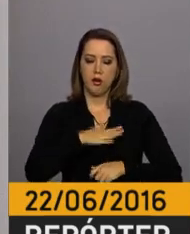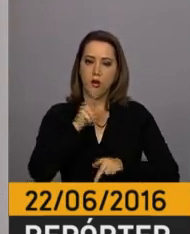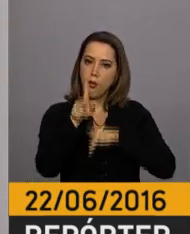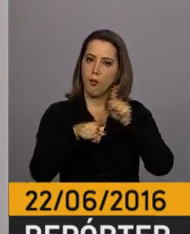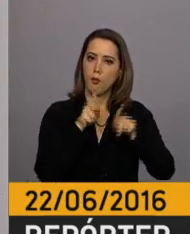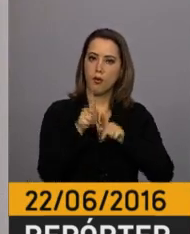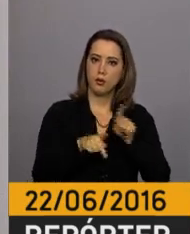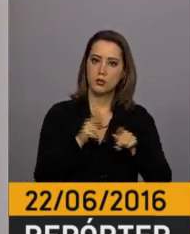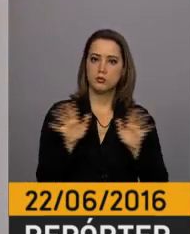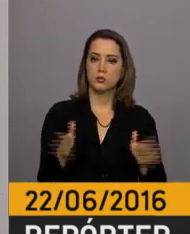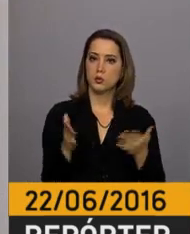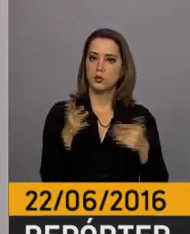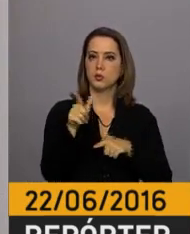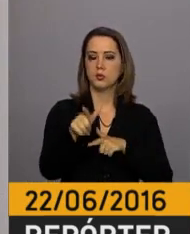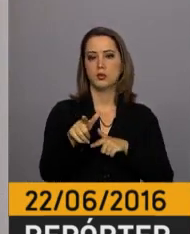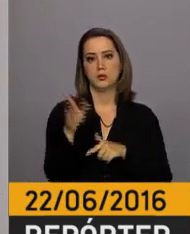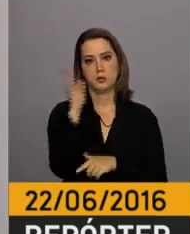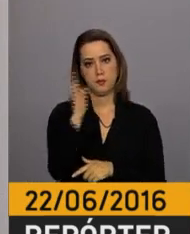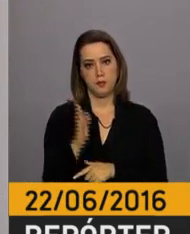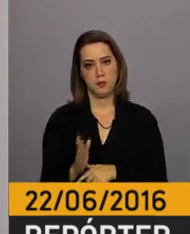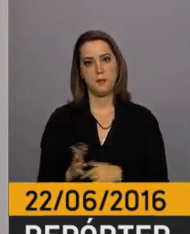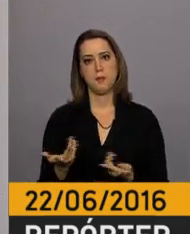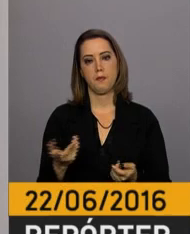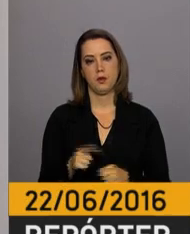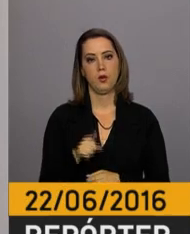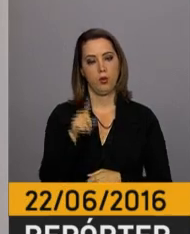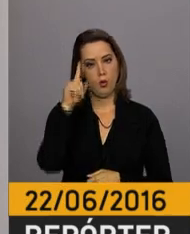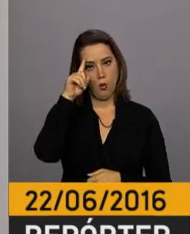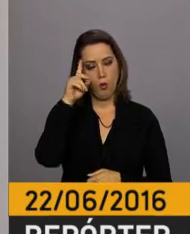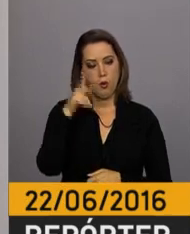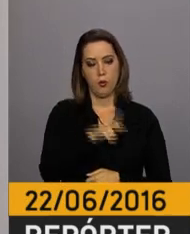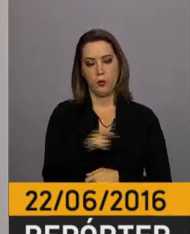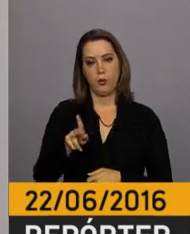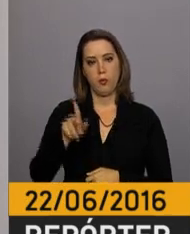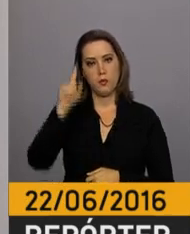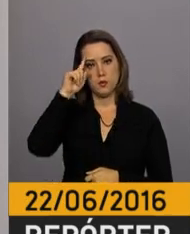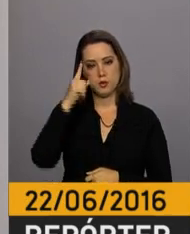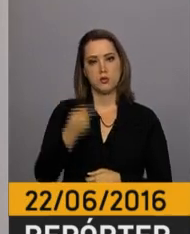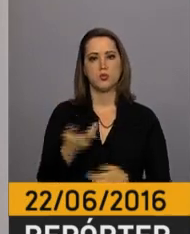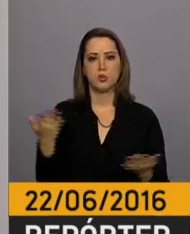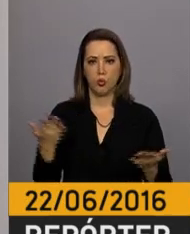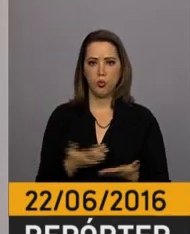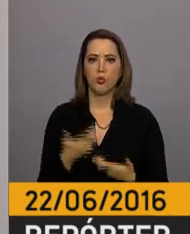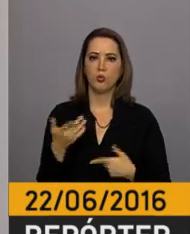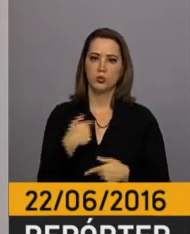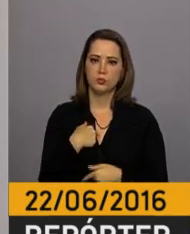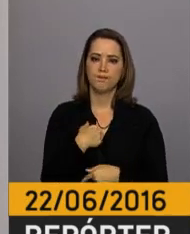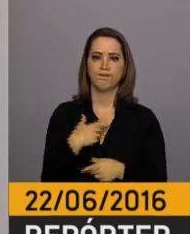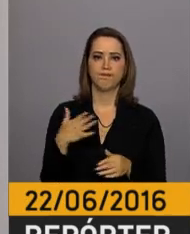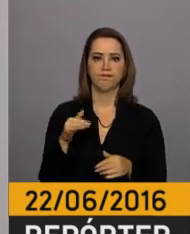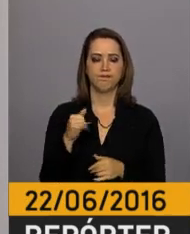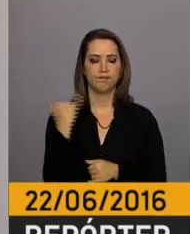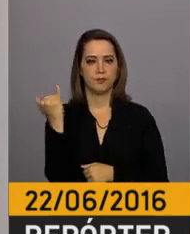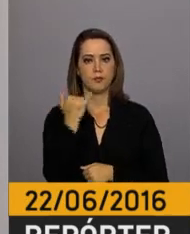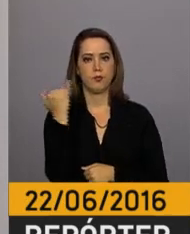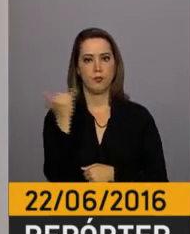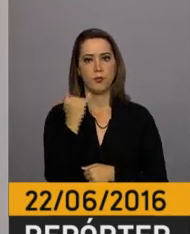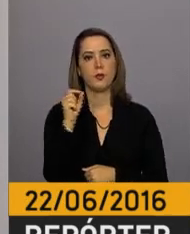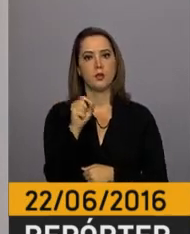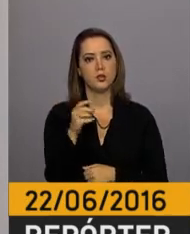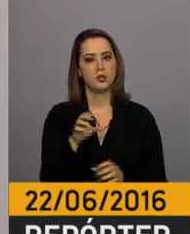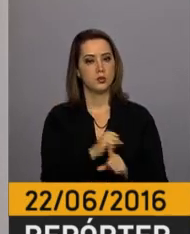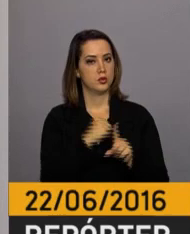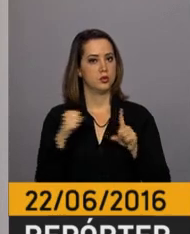desenvolvimento pro nosso país Presidente fez essa determinação hoje e acho isso muito importante que né Toda a